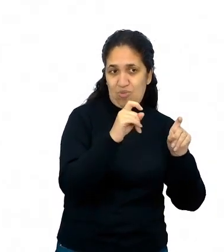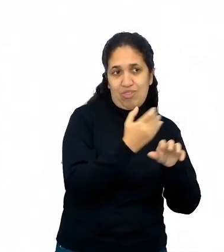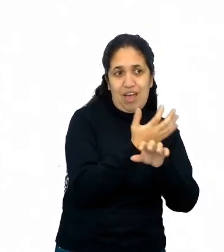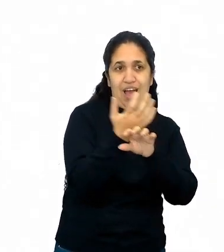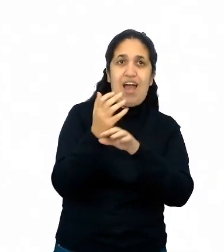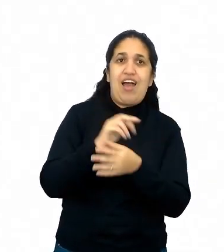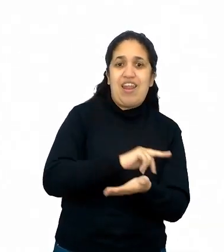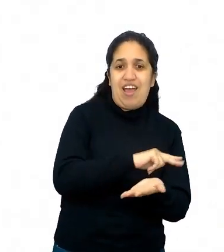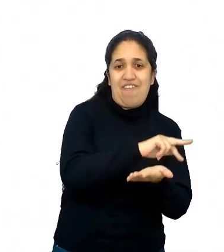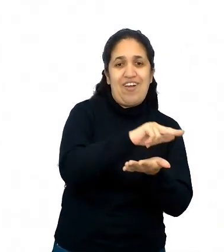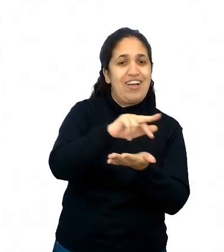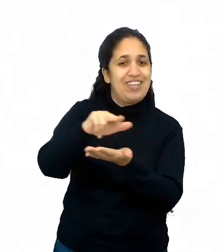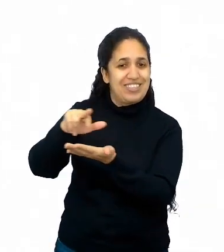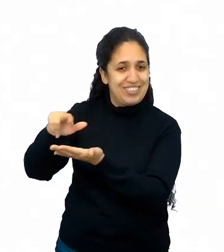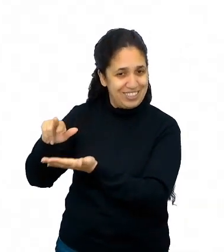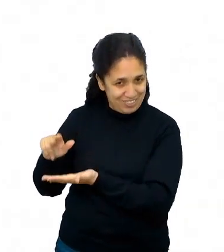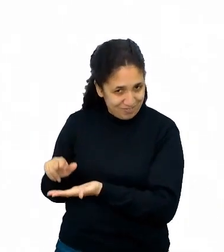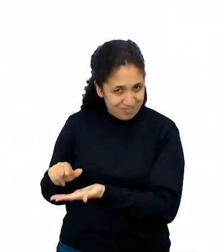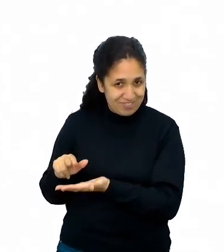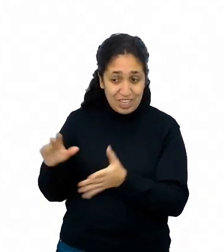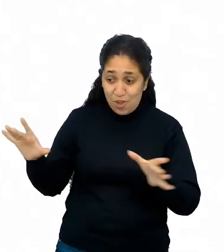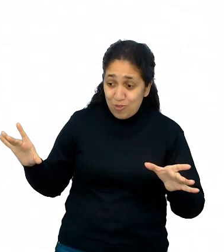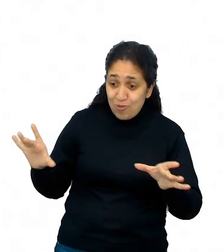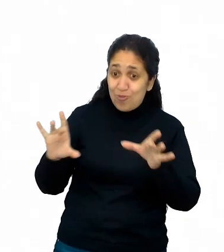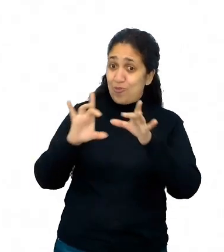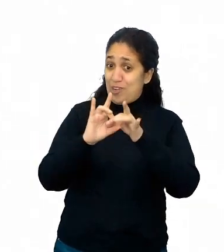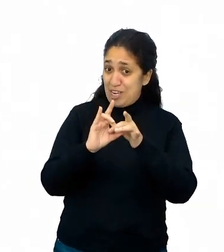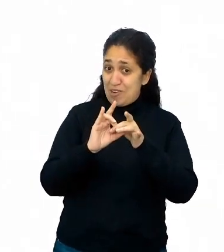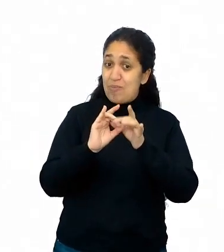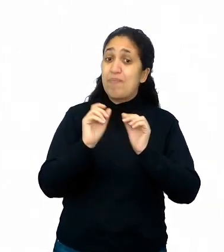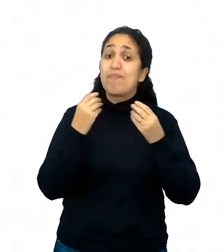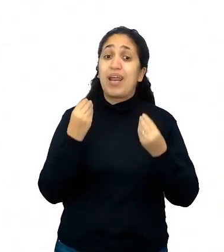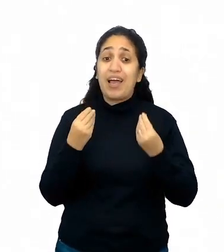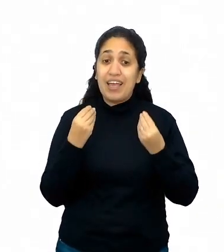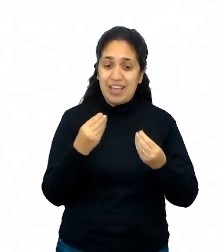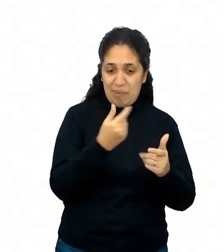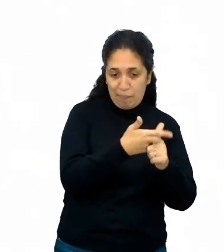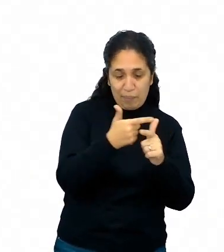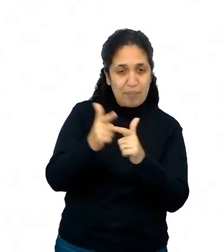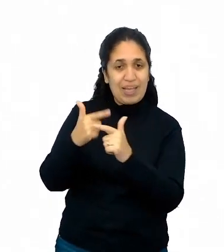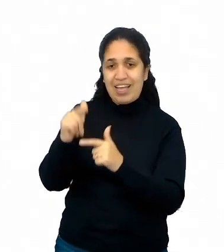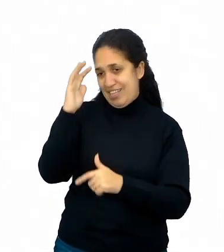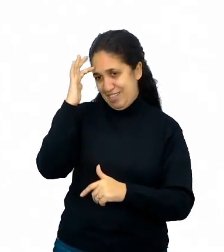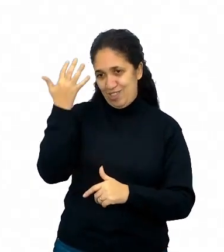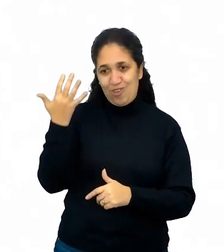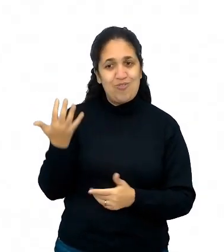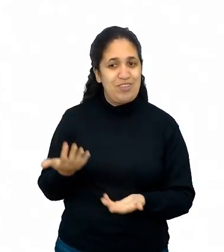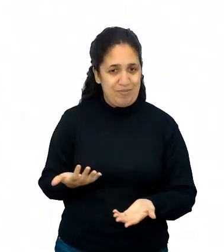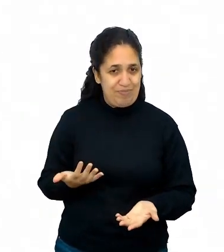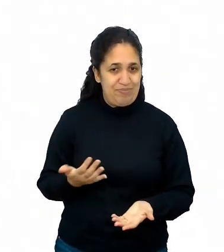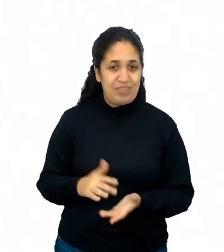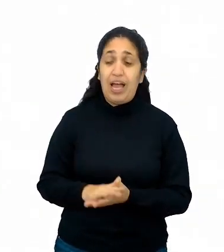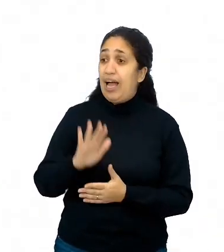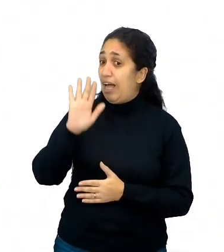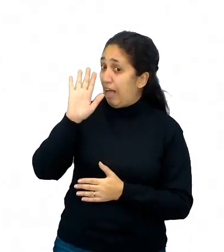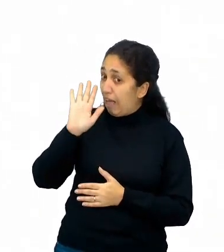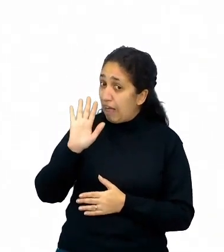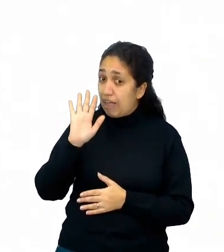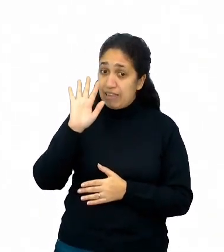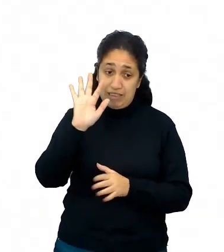do conhecimento para resolver problemas. Aí, a gente